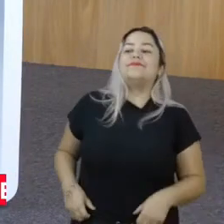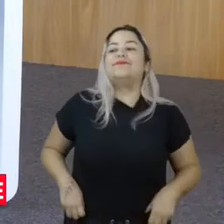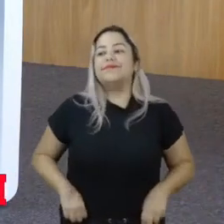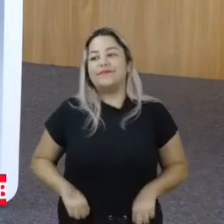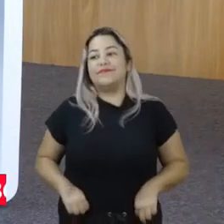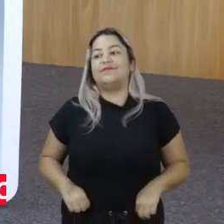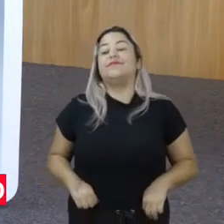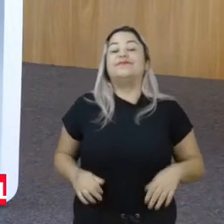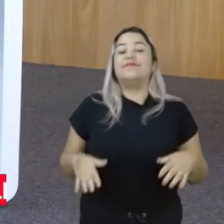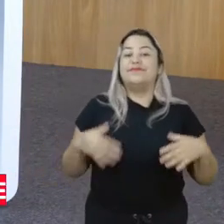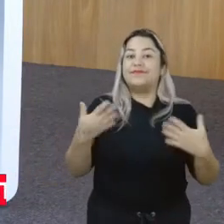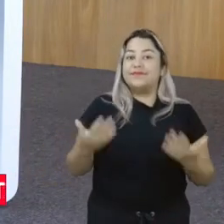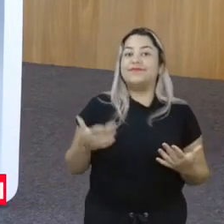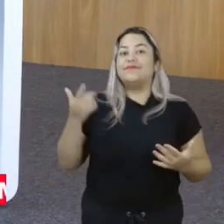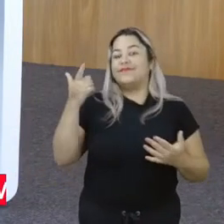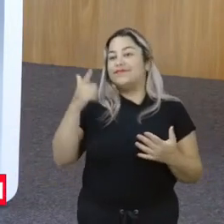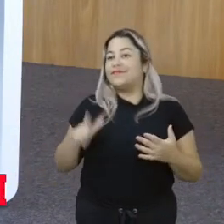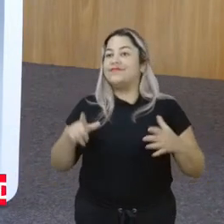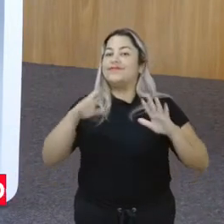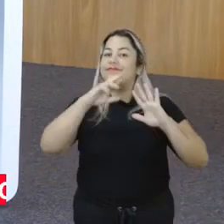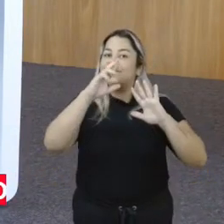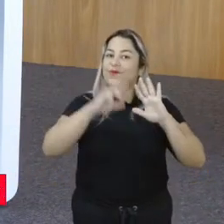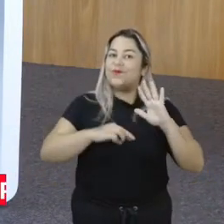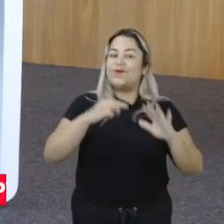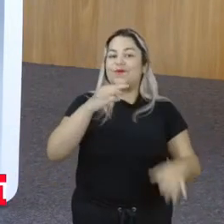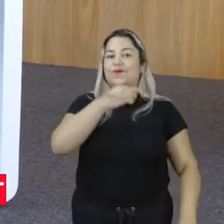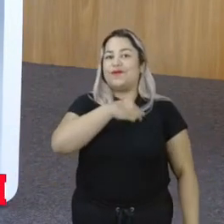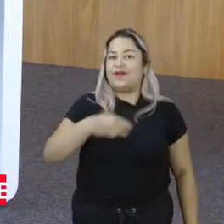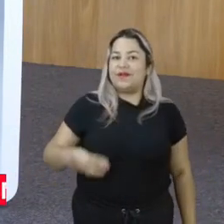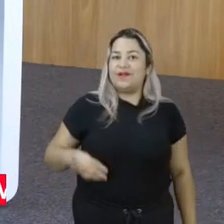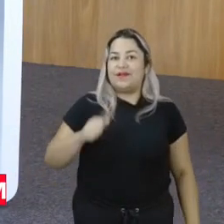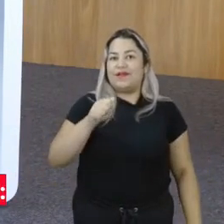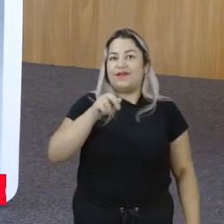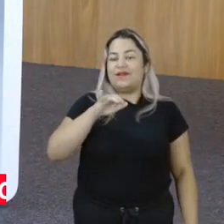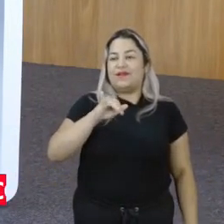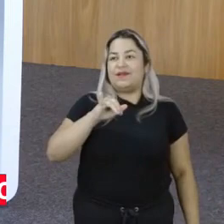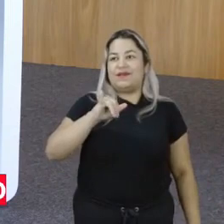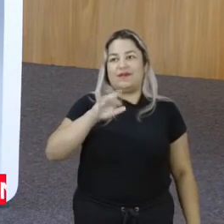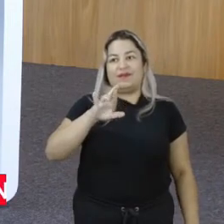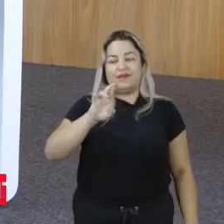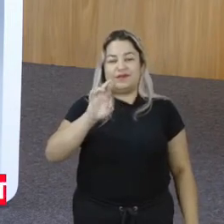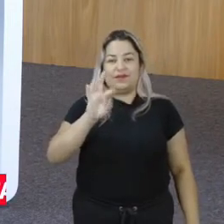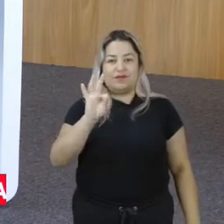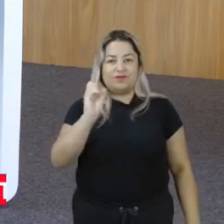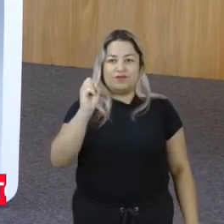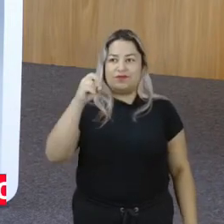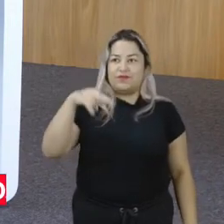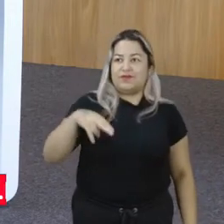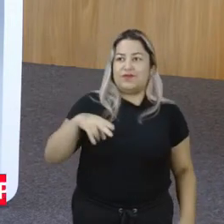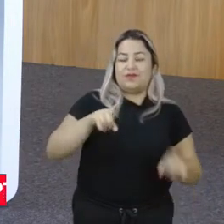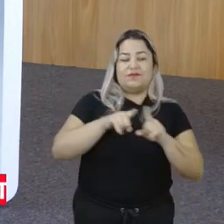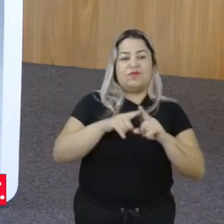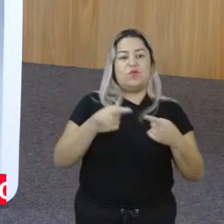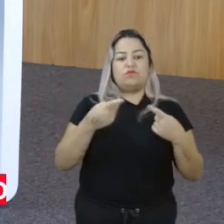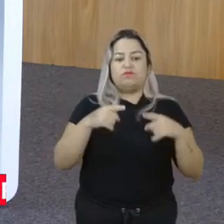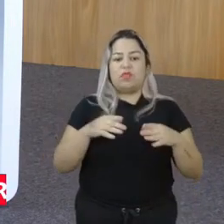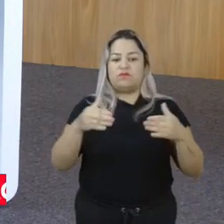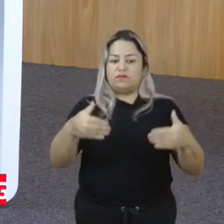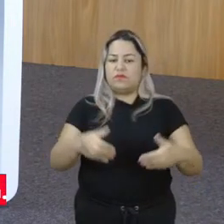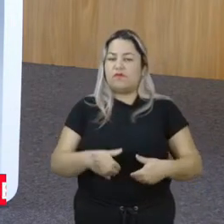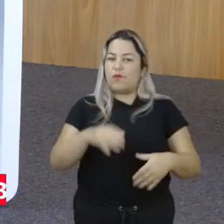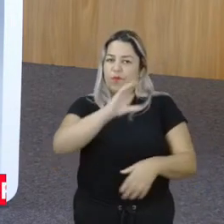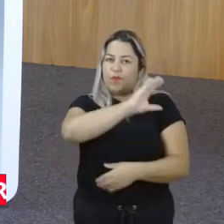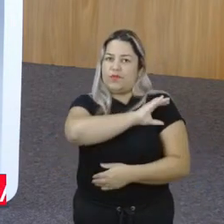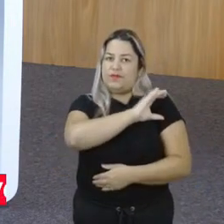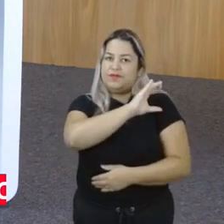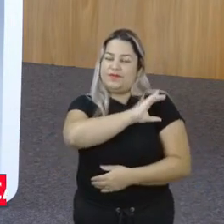É isso. Fazer outro registro aqui também, o ministro Wellington Dias, do Desenvolvimento e Assistência Social, Família e Combate à Fome e